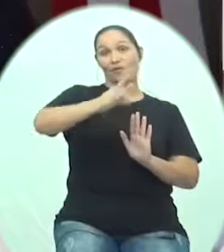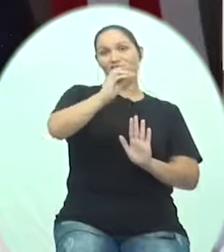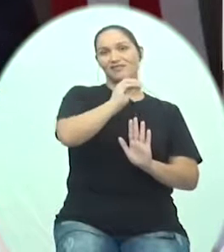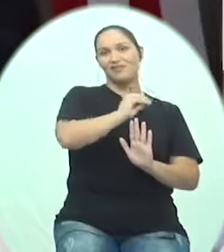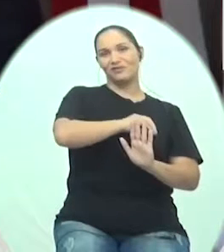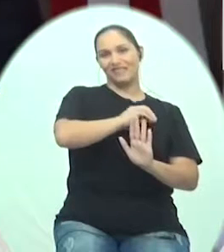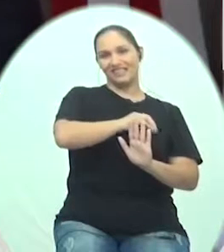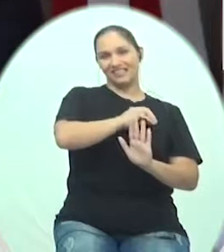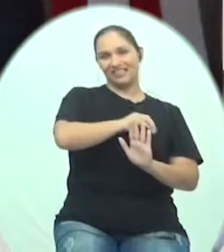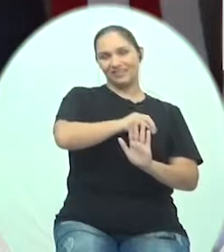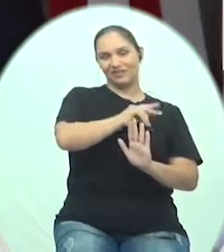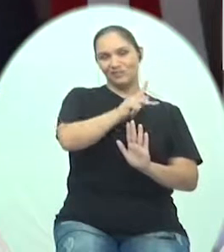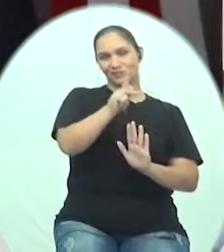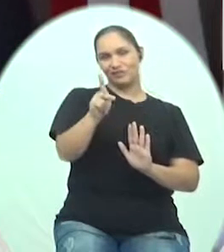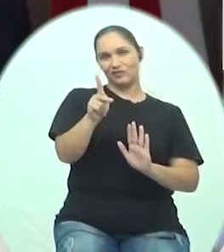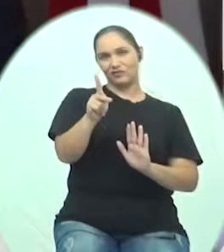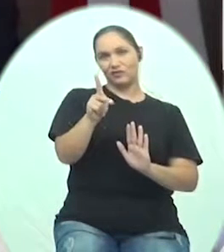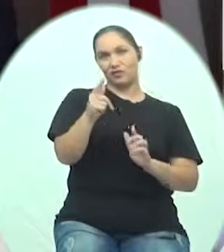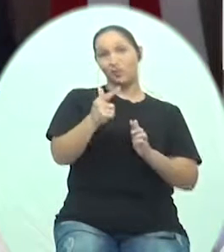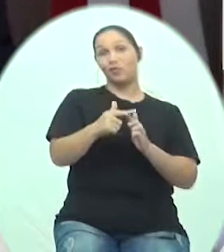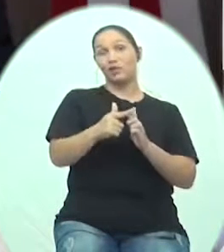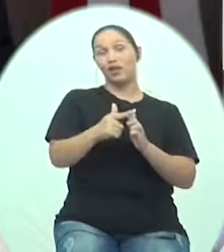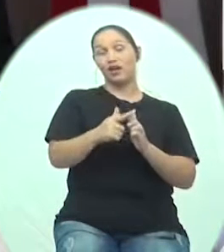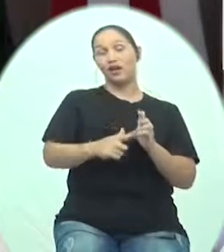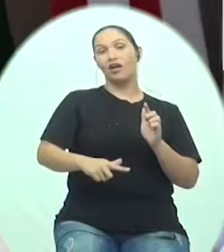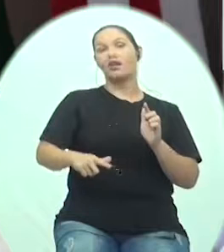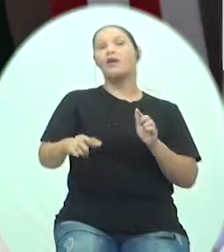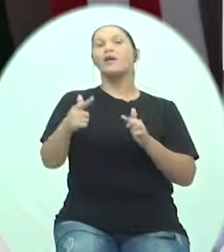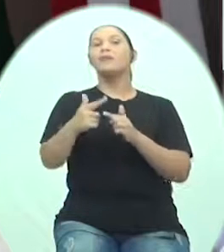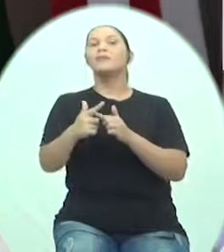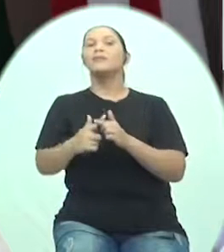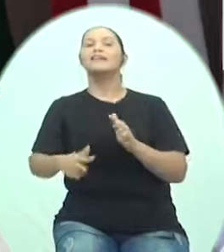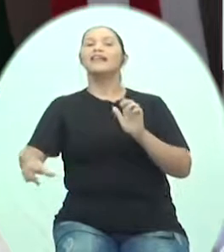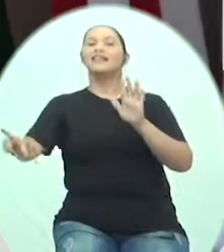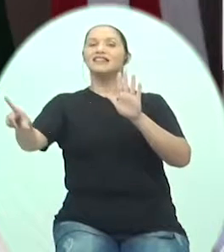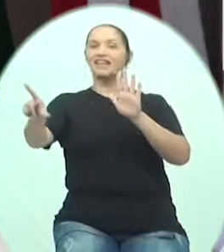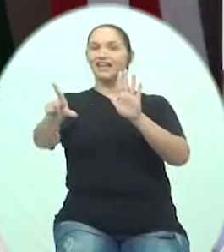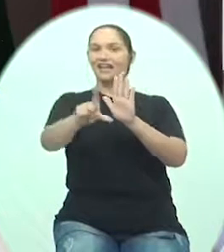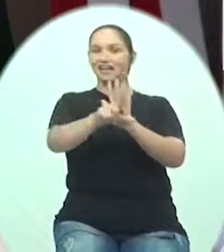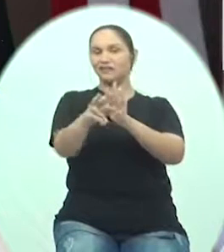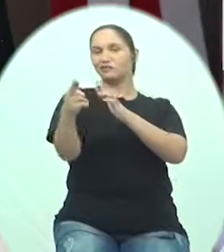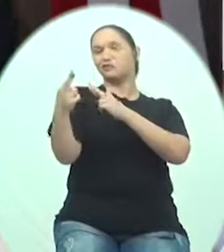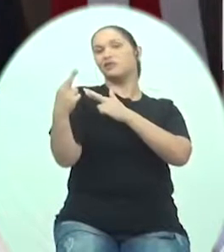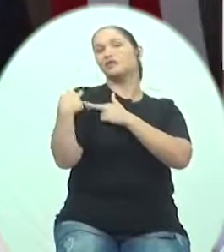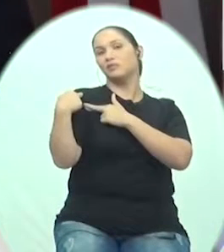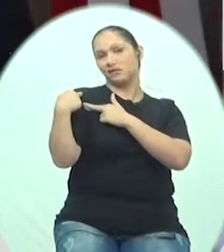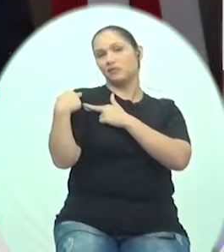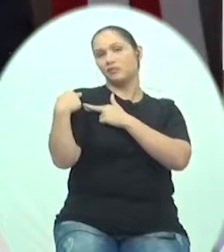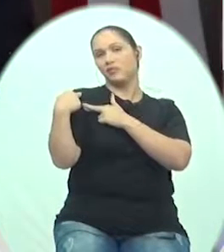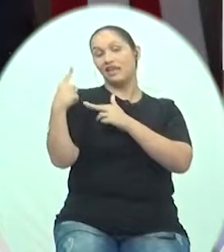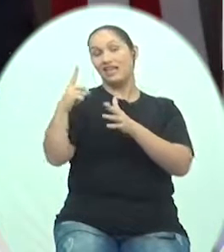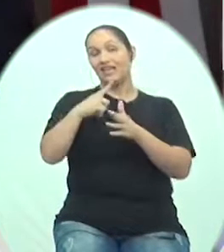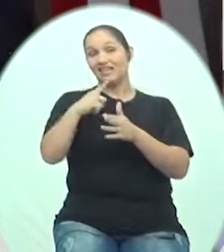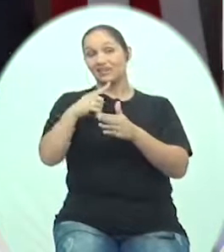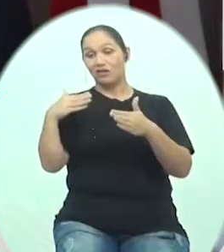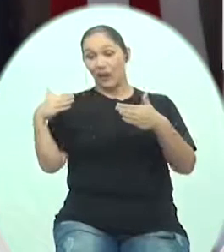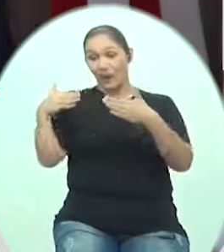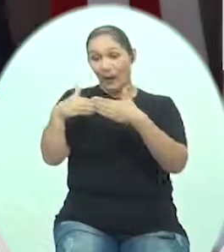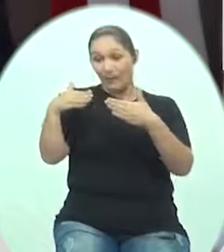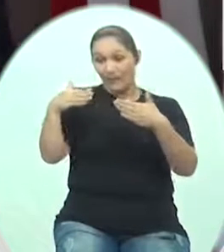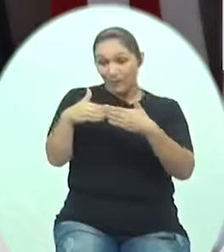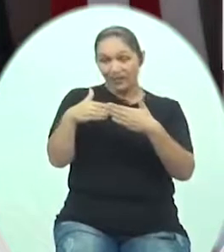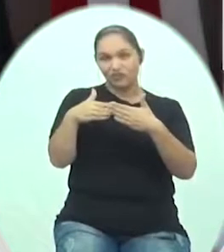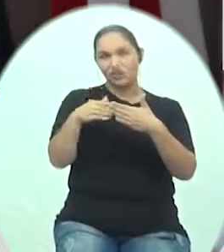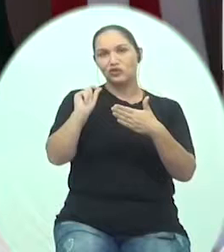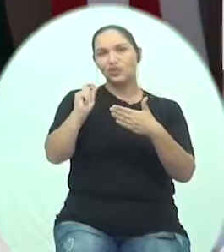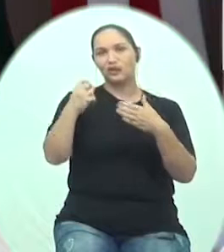educação por causa da lei de responsabilidade eh No que diz respeito ali o limite do de de gastos eh